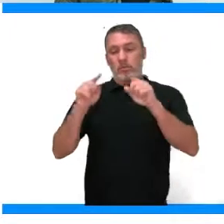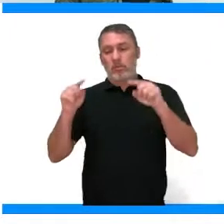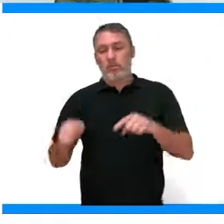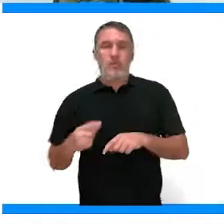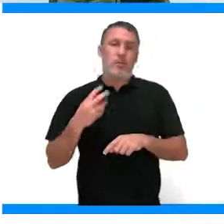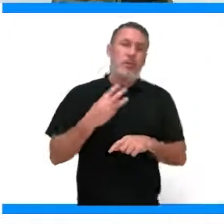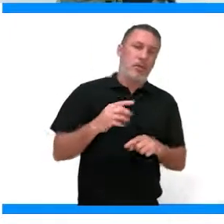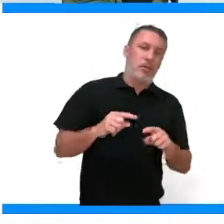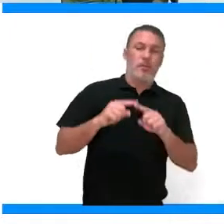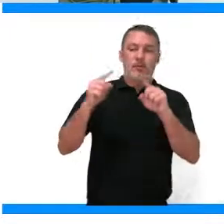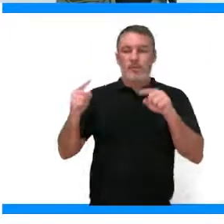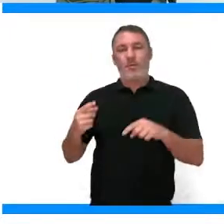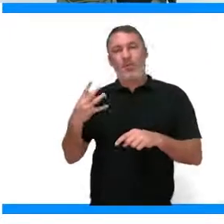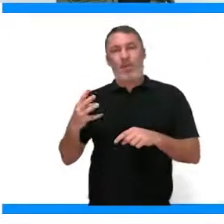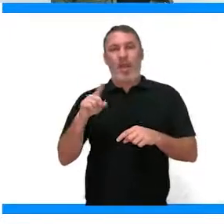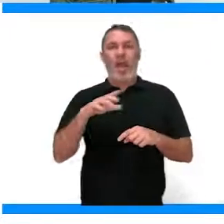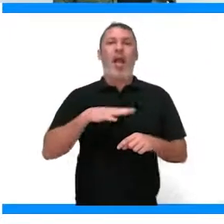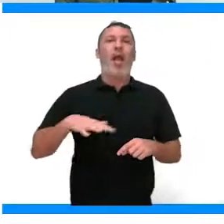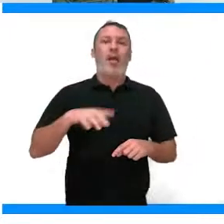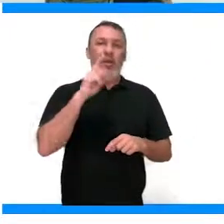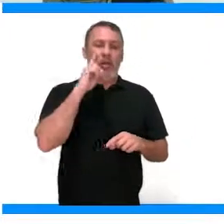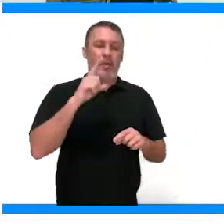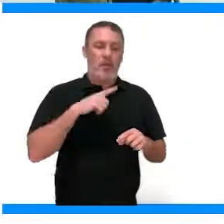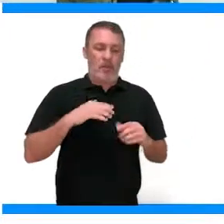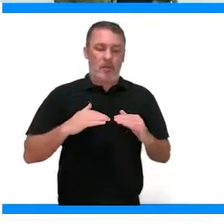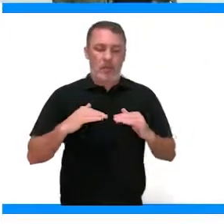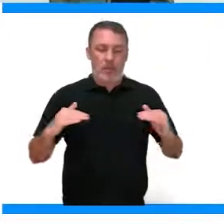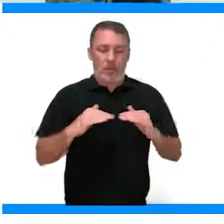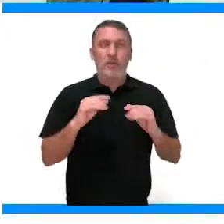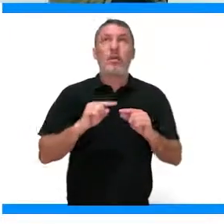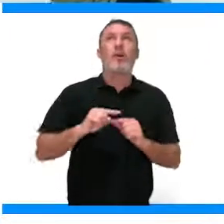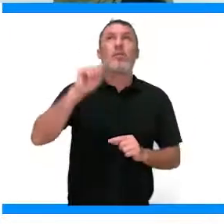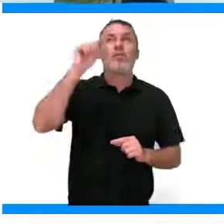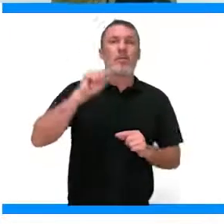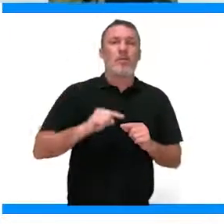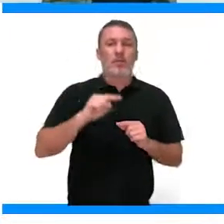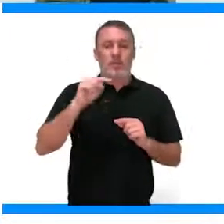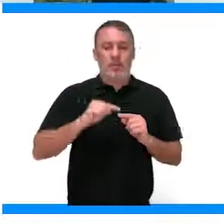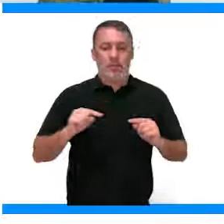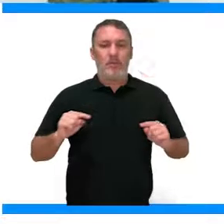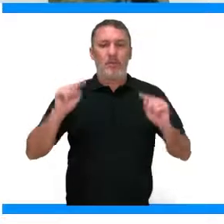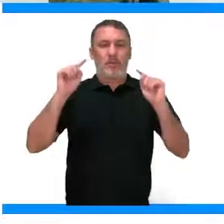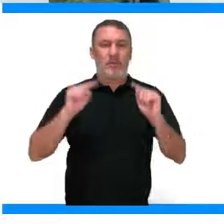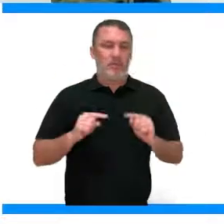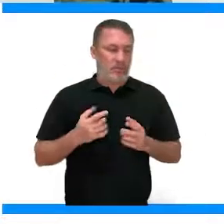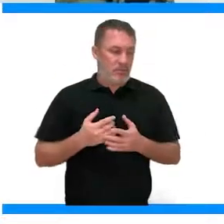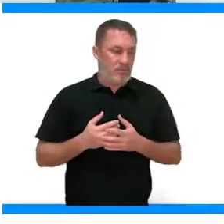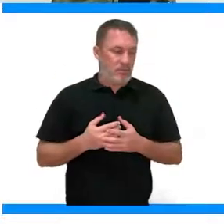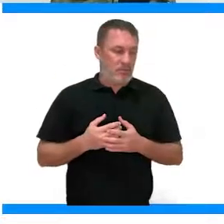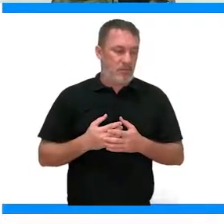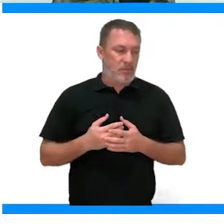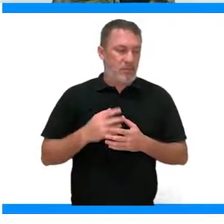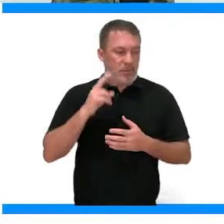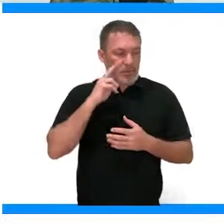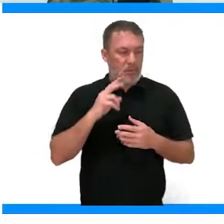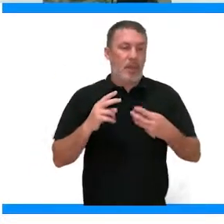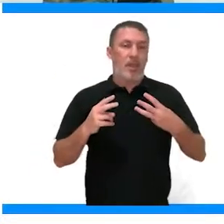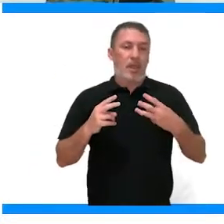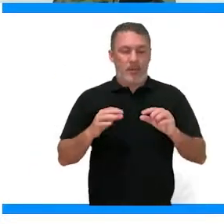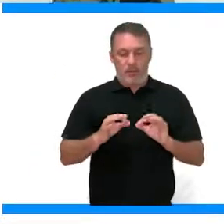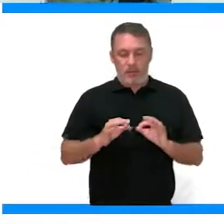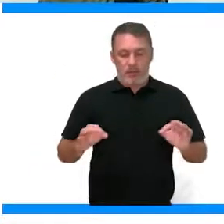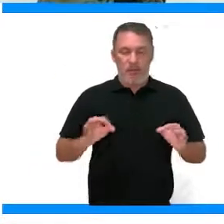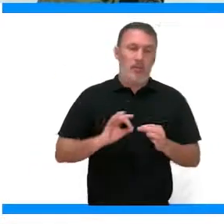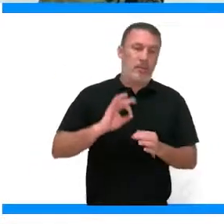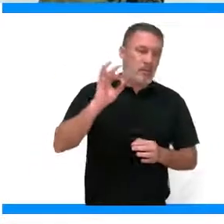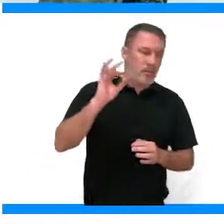né? Base vezes altura. É isso que é área, base vezes altura. Fórmula básica de área, 4. Quadrado de lado 3, 3 vezes